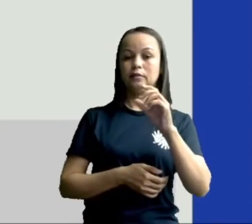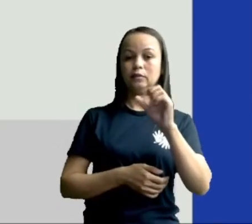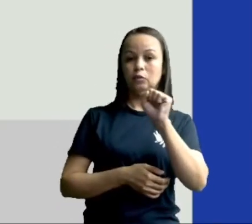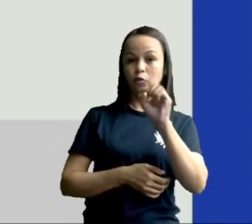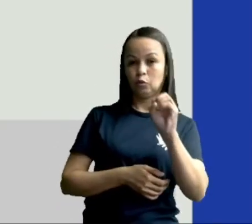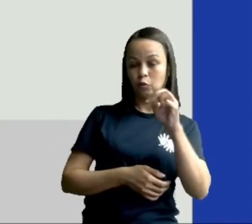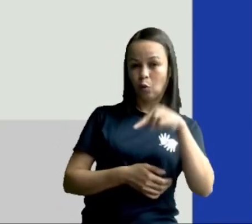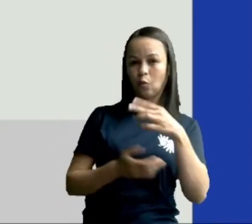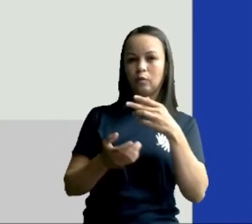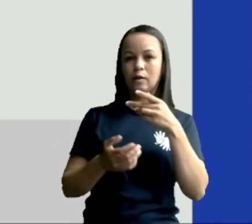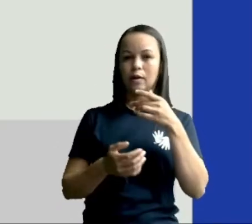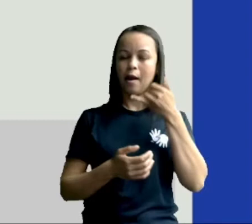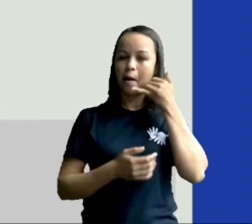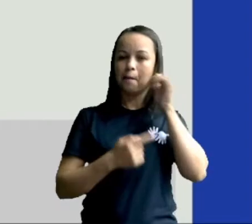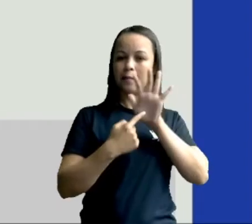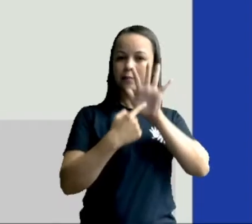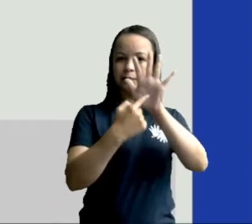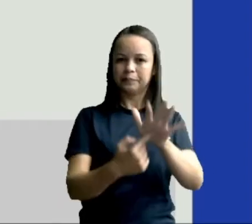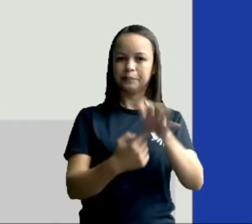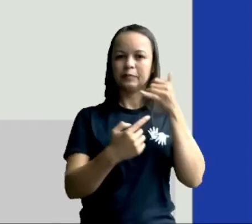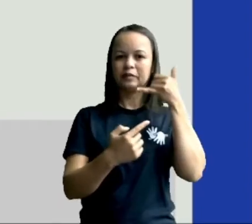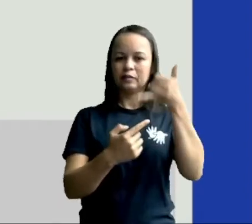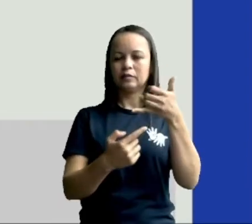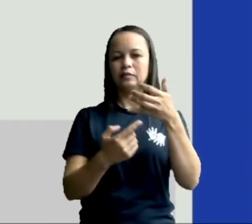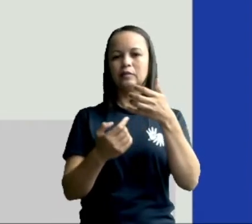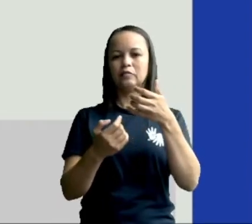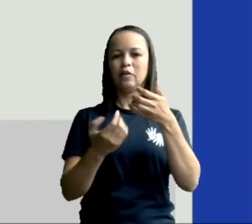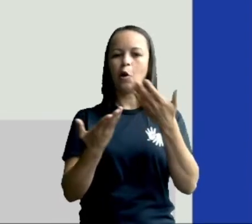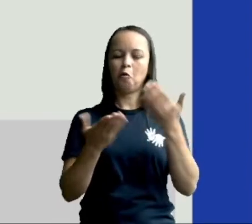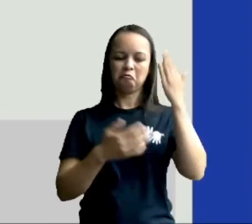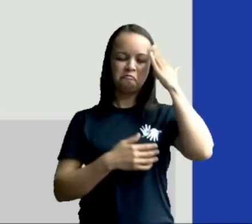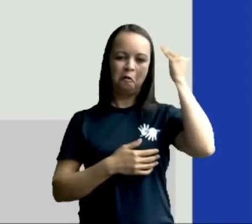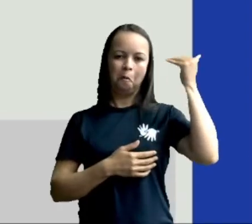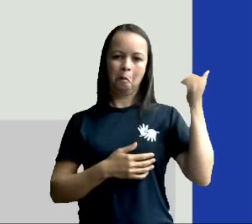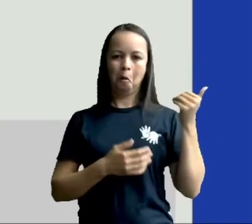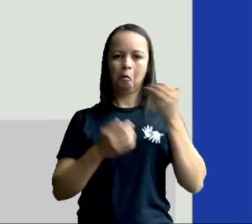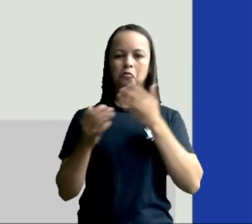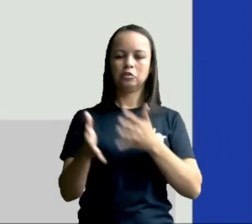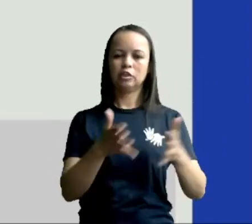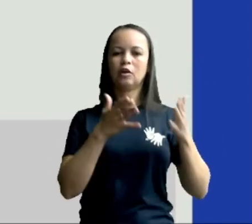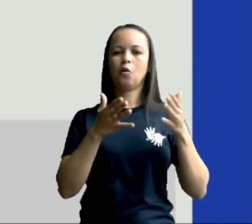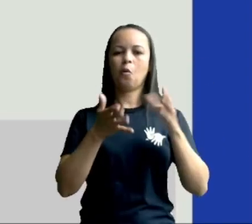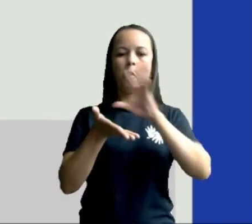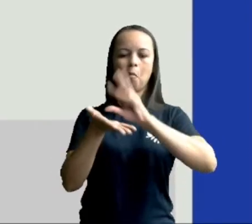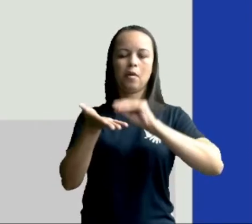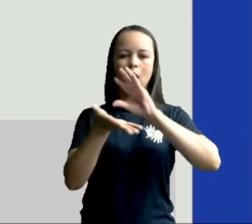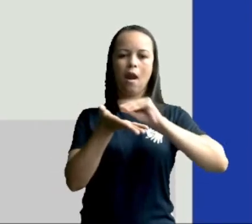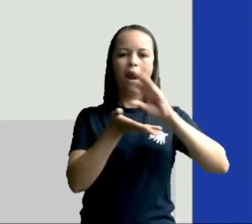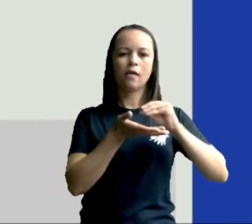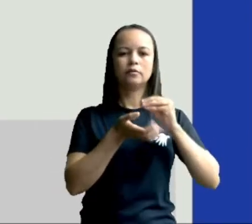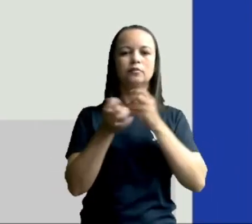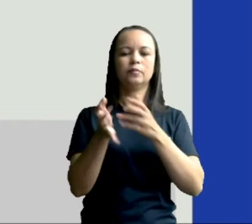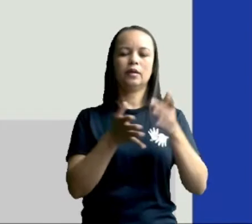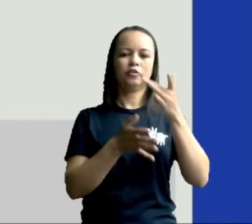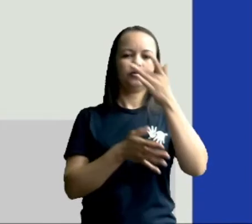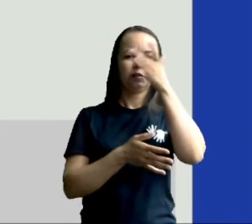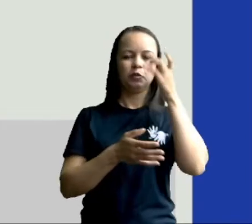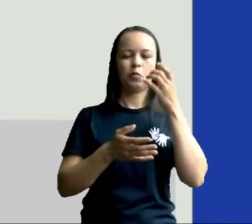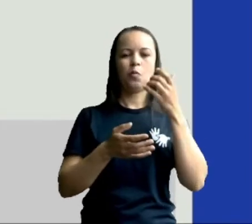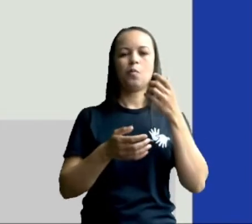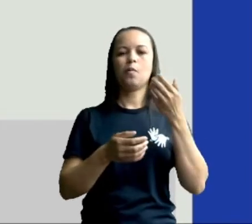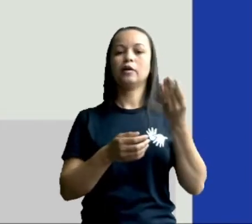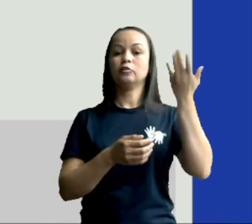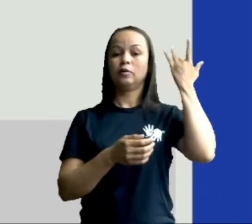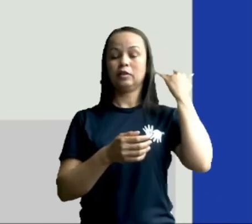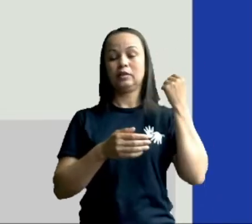de backlight, que se tornou um clássico e foi copiado pela maioria dos aparelhos da época, até o final